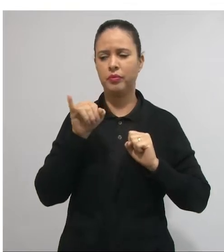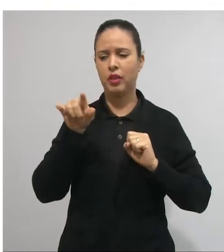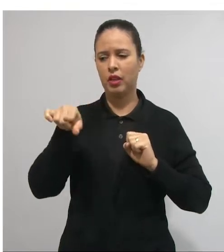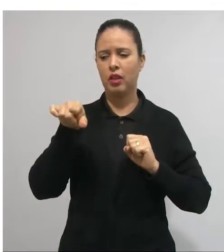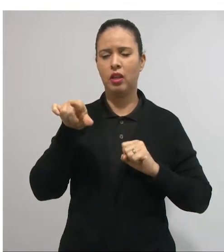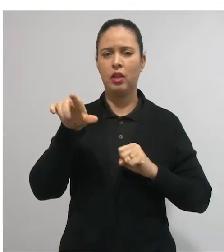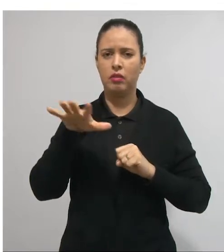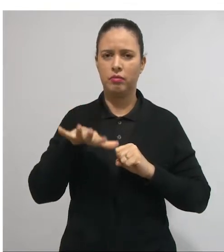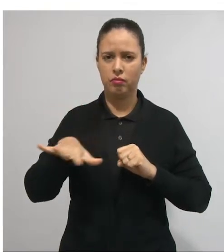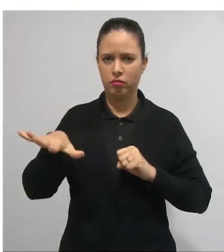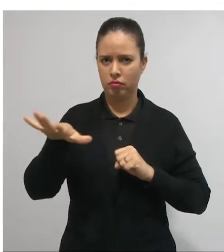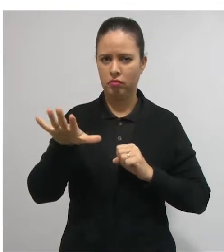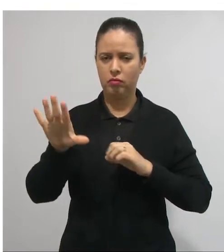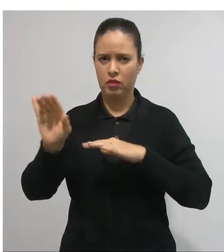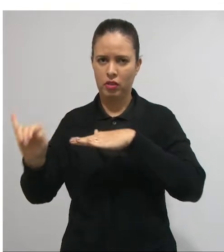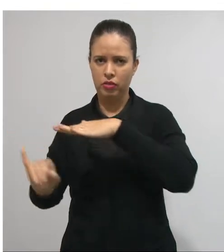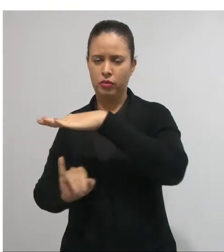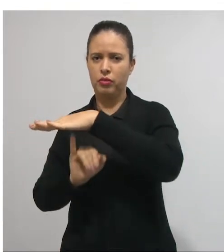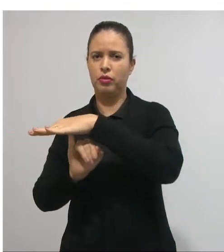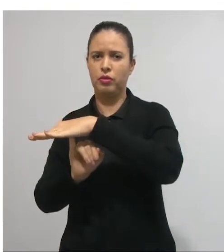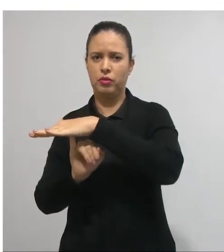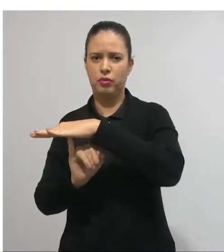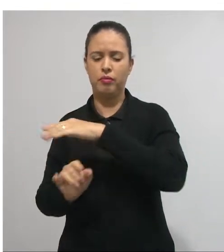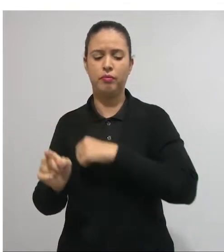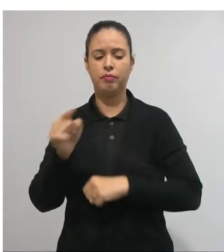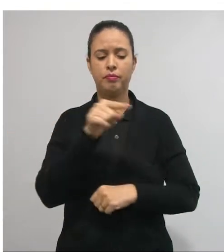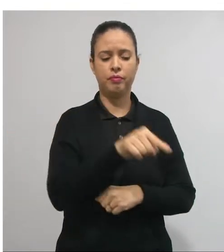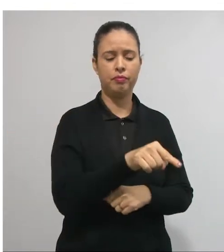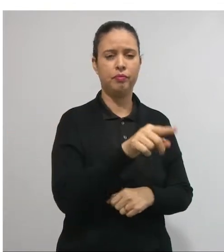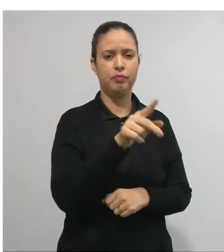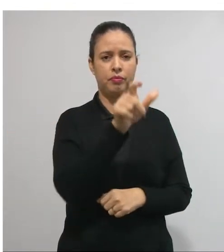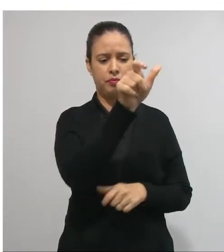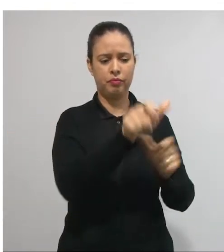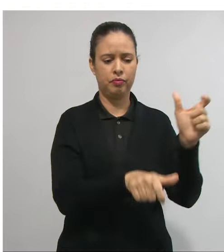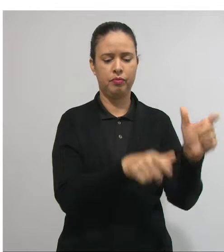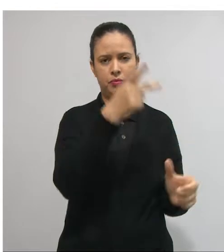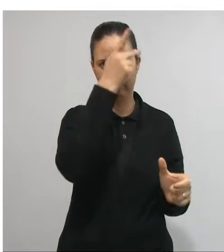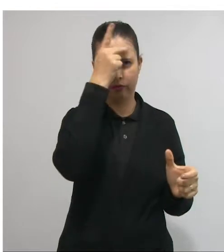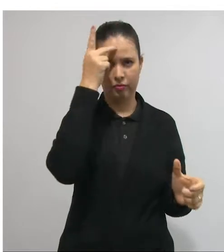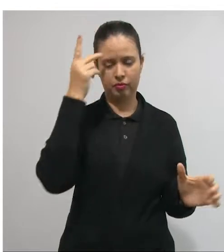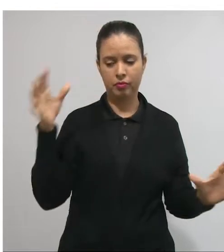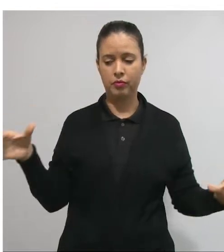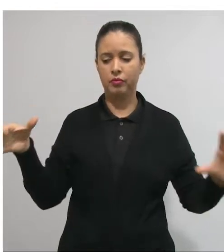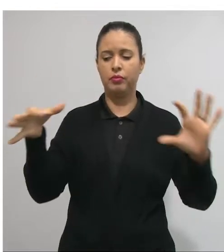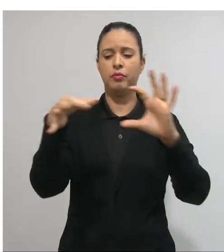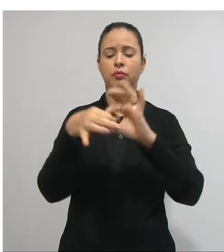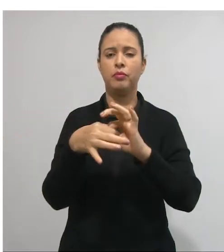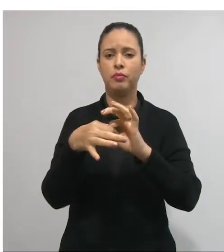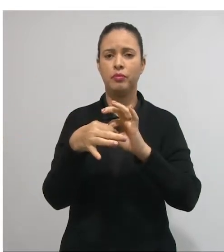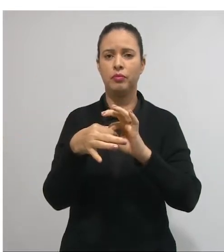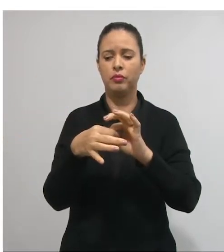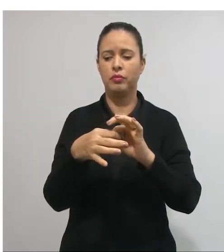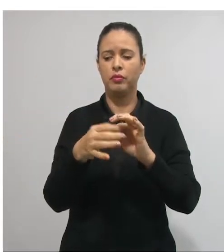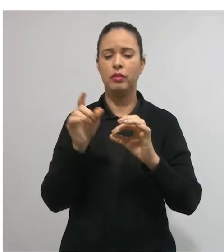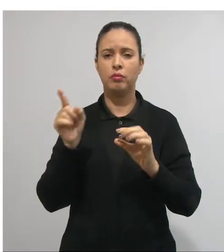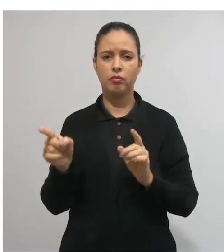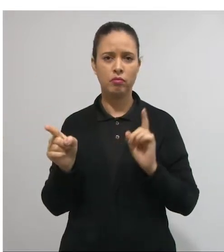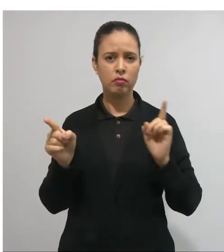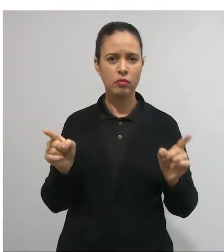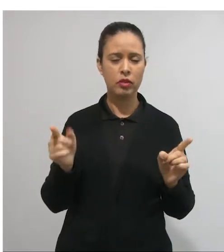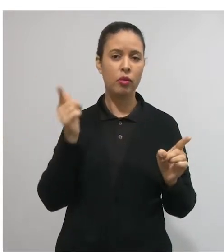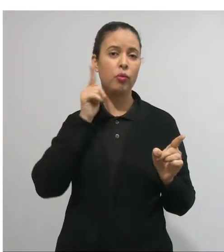organização e entre as pessoas, para que ambas, tanto a organização quanto as pessoas,